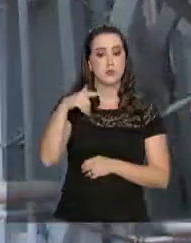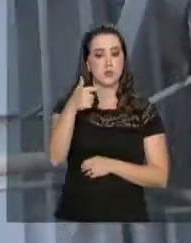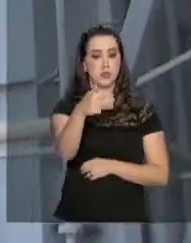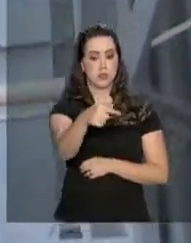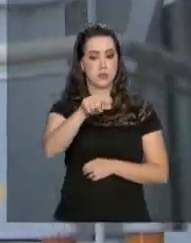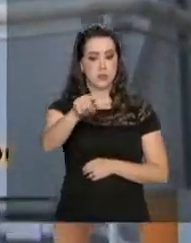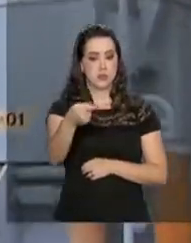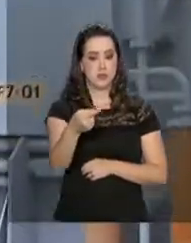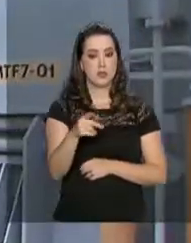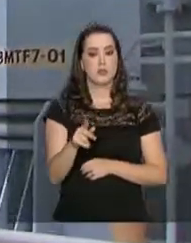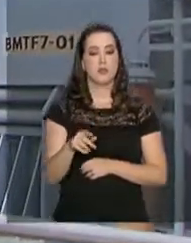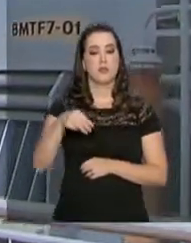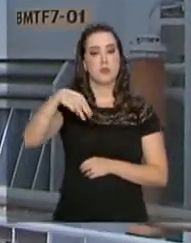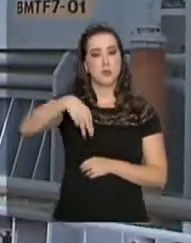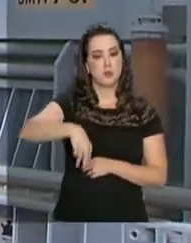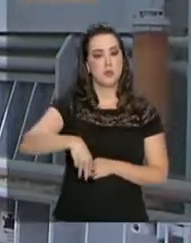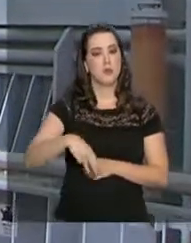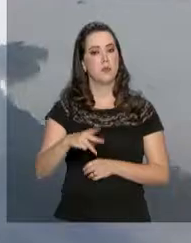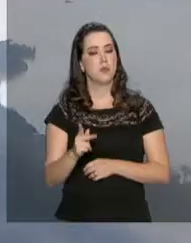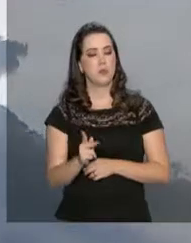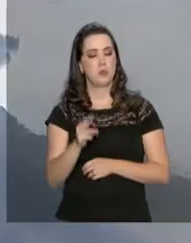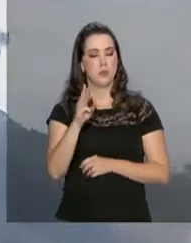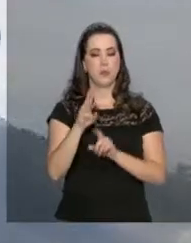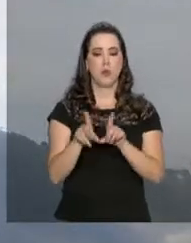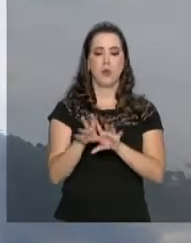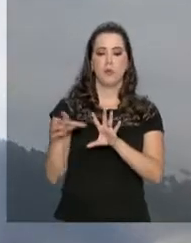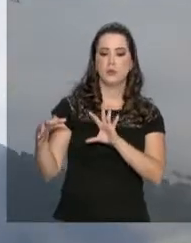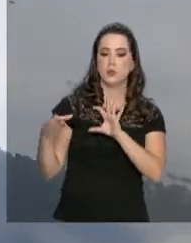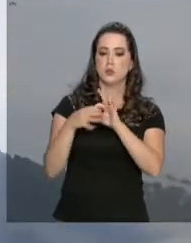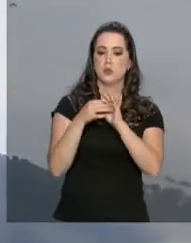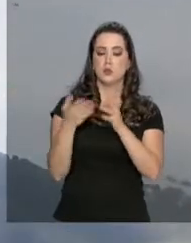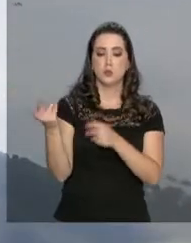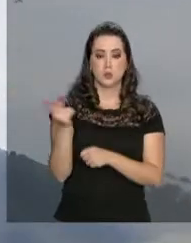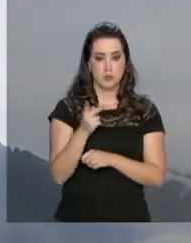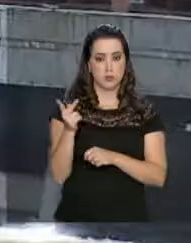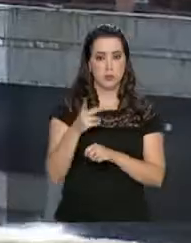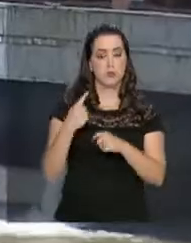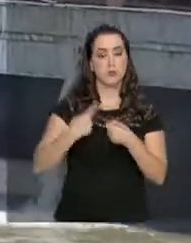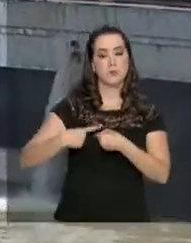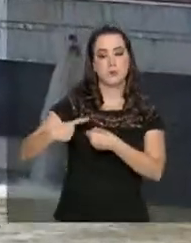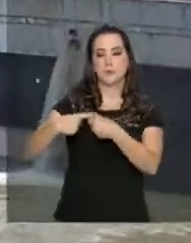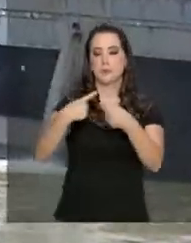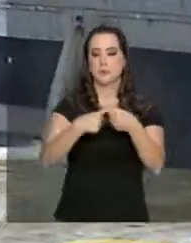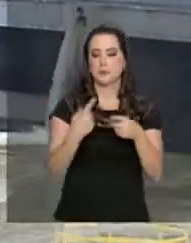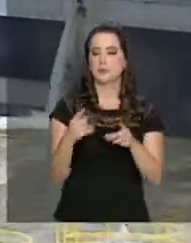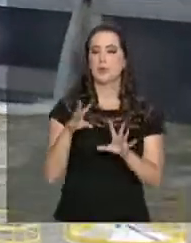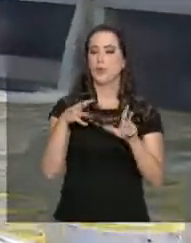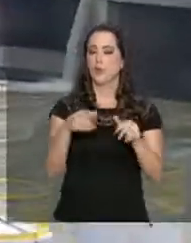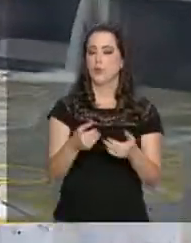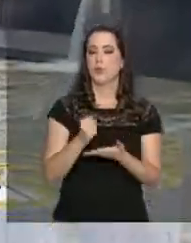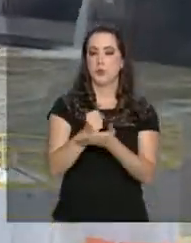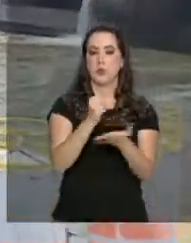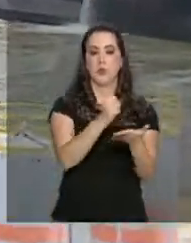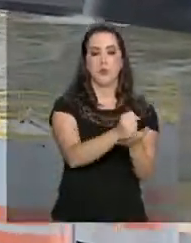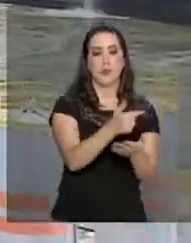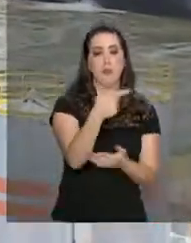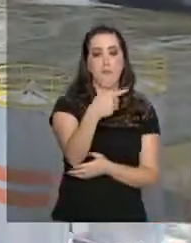7.500 megawatts por meio da ligação do Xingu com o Estreito de Minas Gerais. No total, serão 24